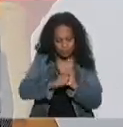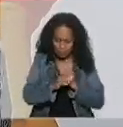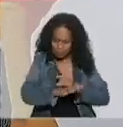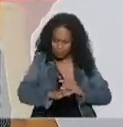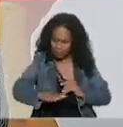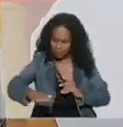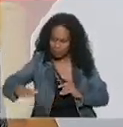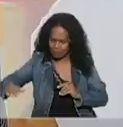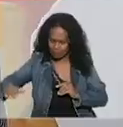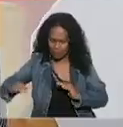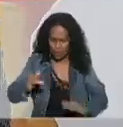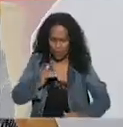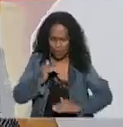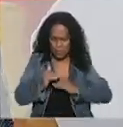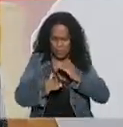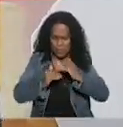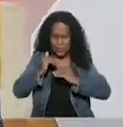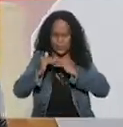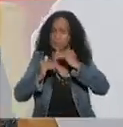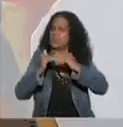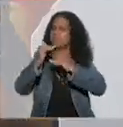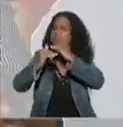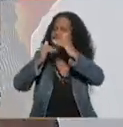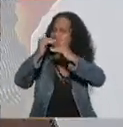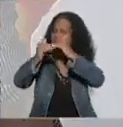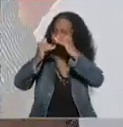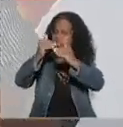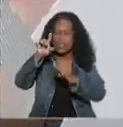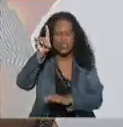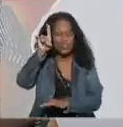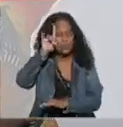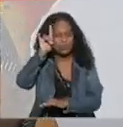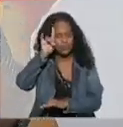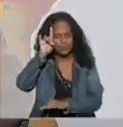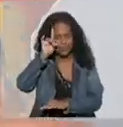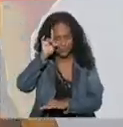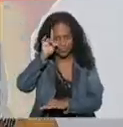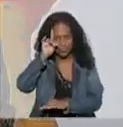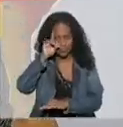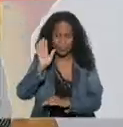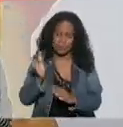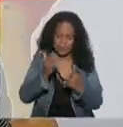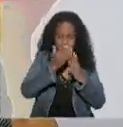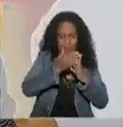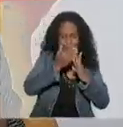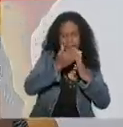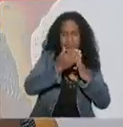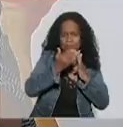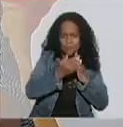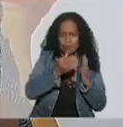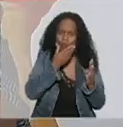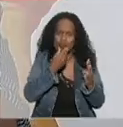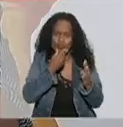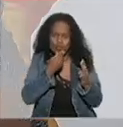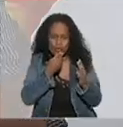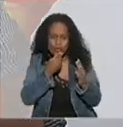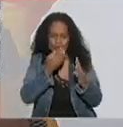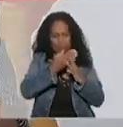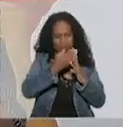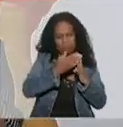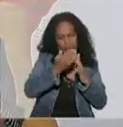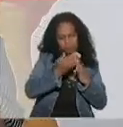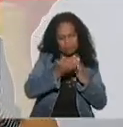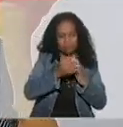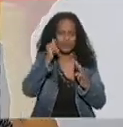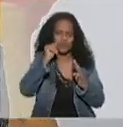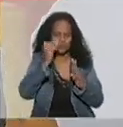vai se perpetuando todos os dias, claro, é dividido o trabalho dos homens e das mulheres, mas o respeito